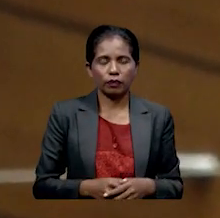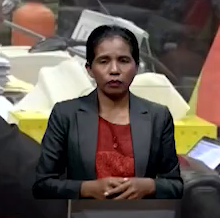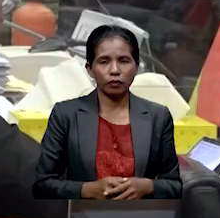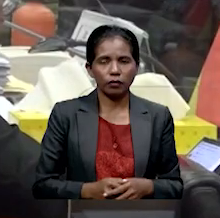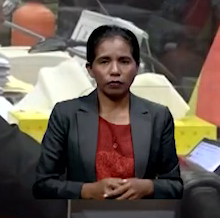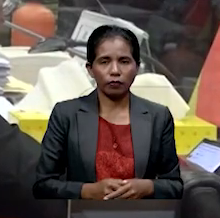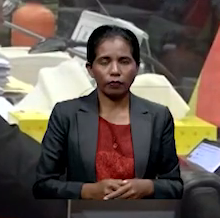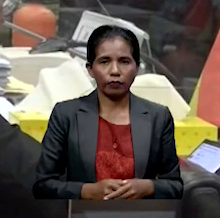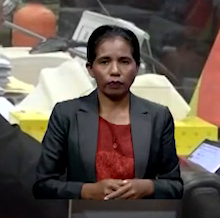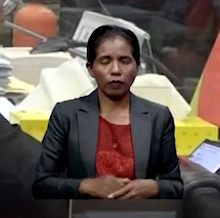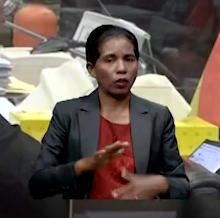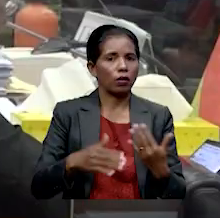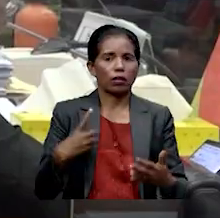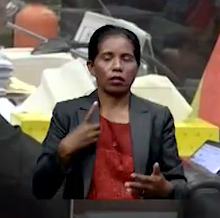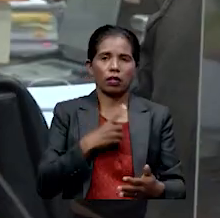Distintos deputados,